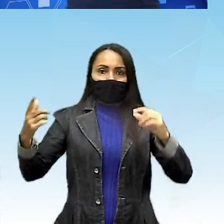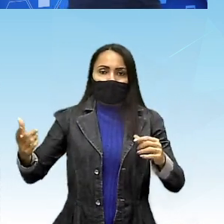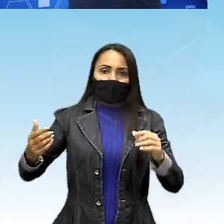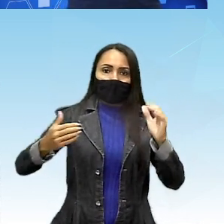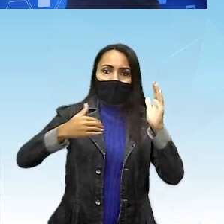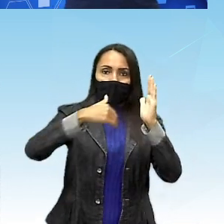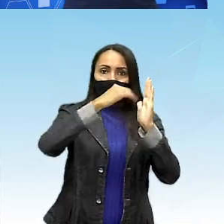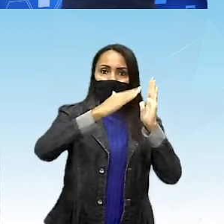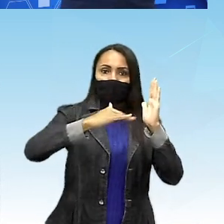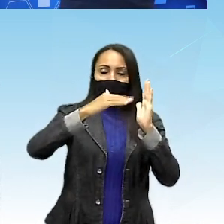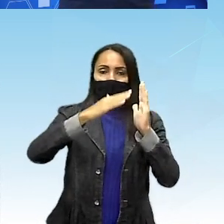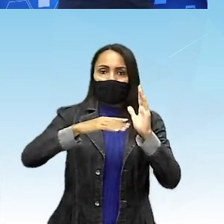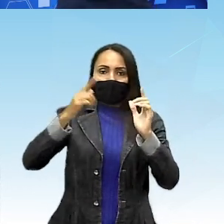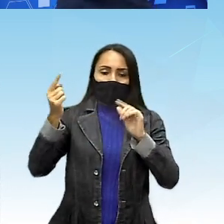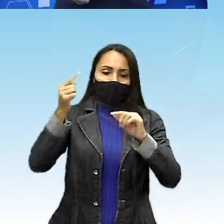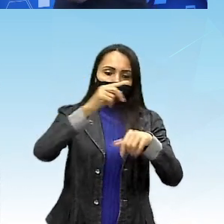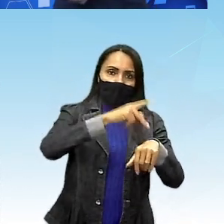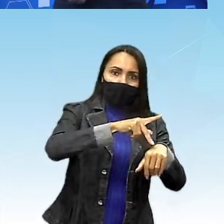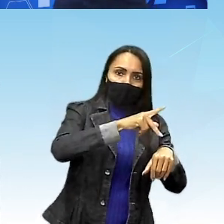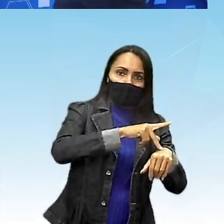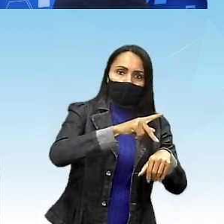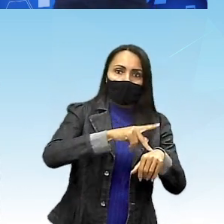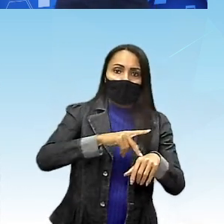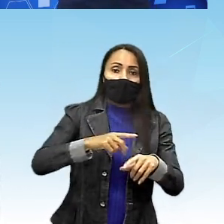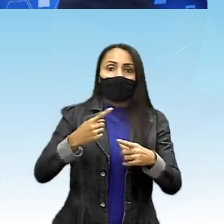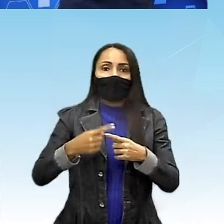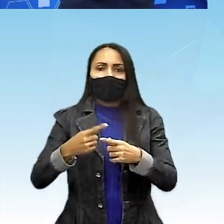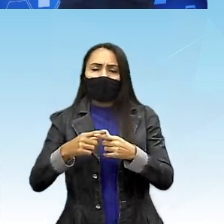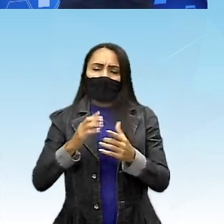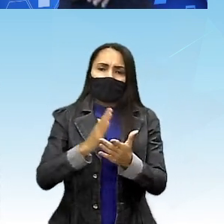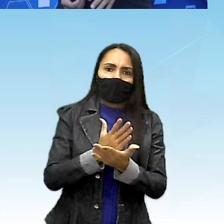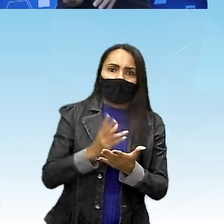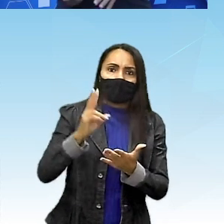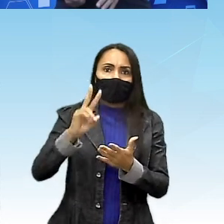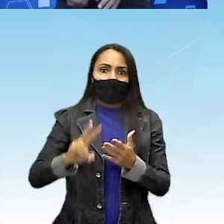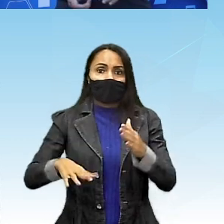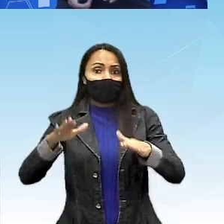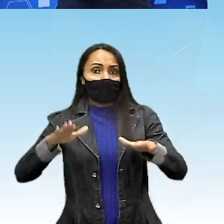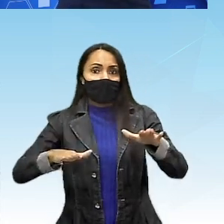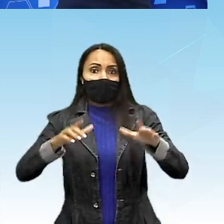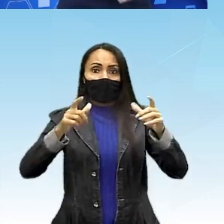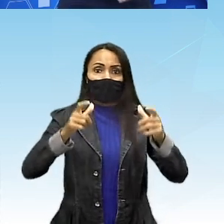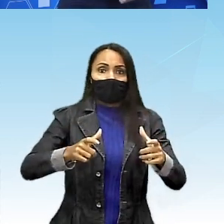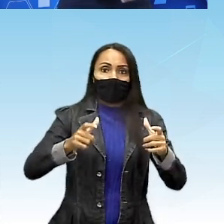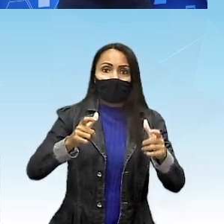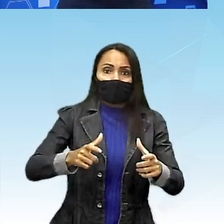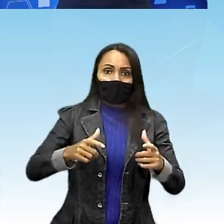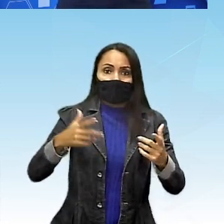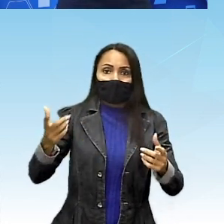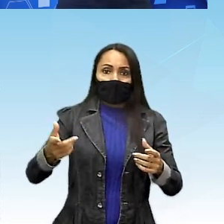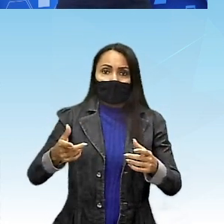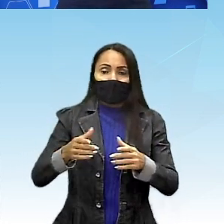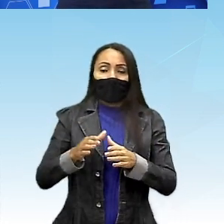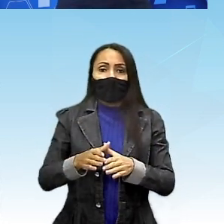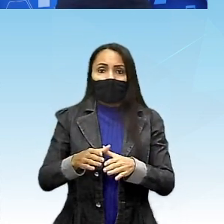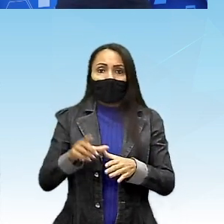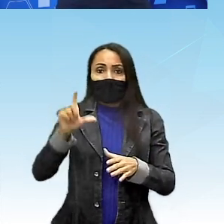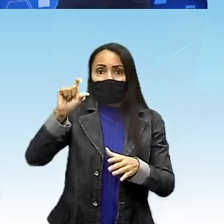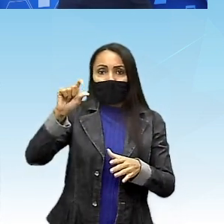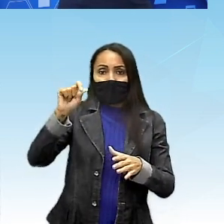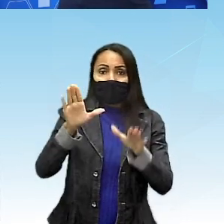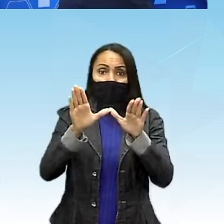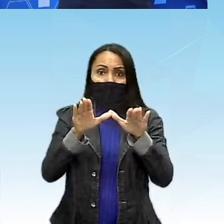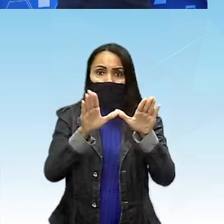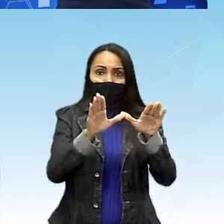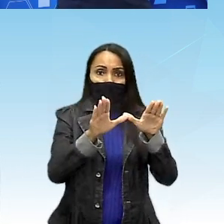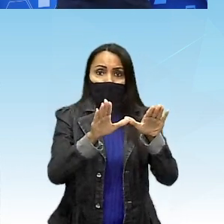lado preto da pá, porque às vezes, dependendo do local, mata muito pássaros por conta do fluxo